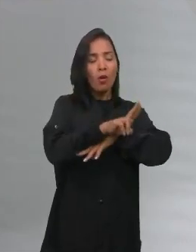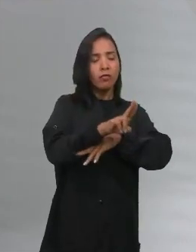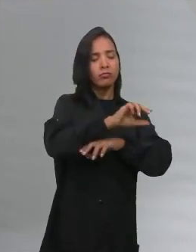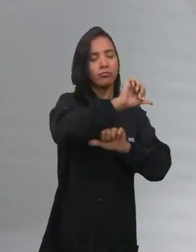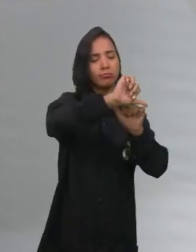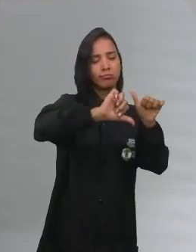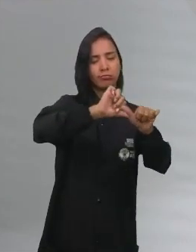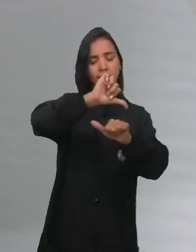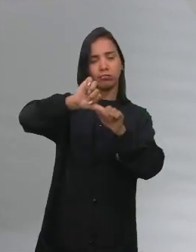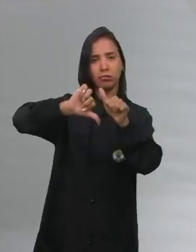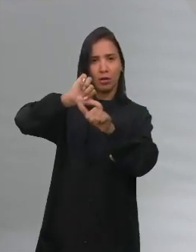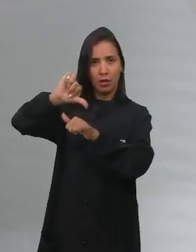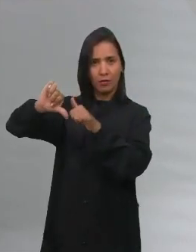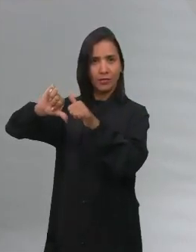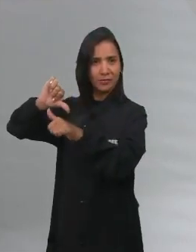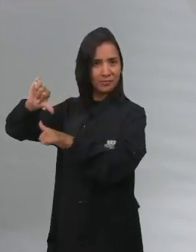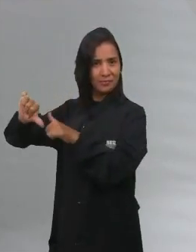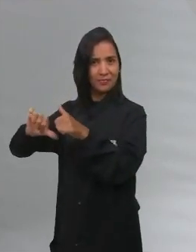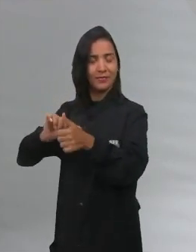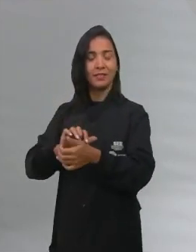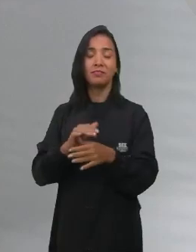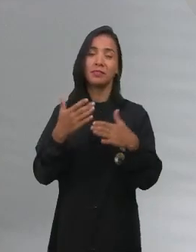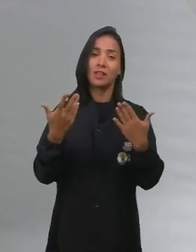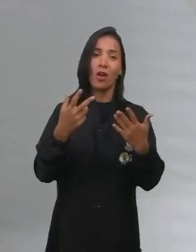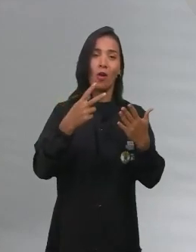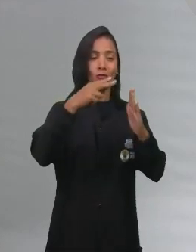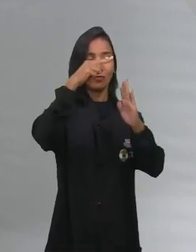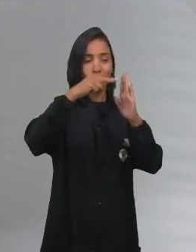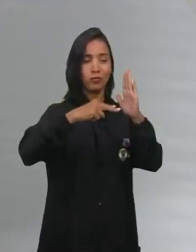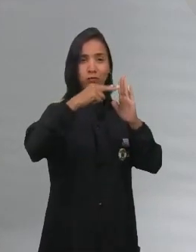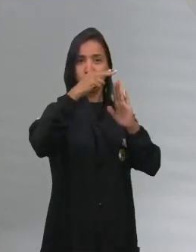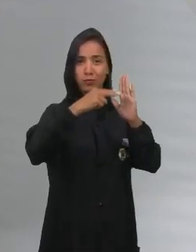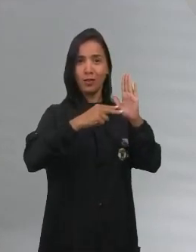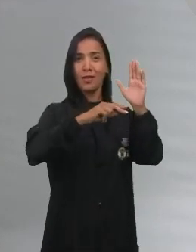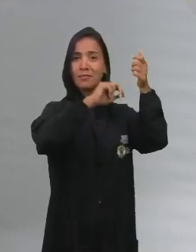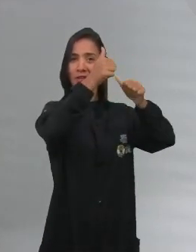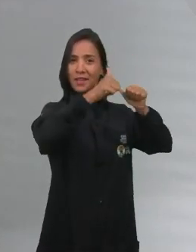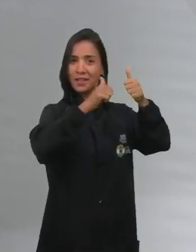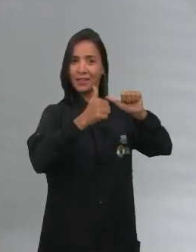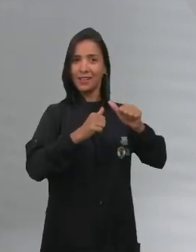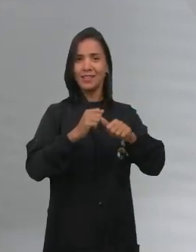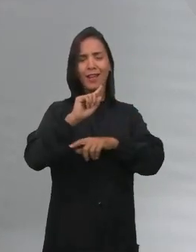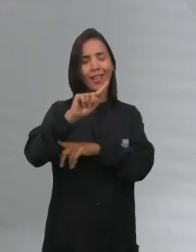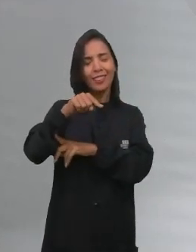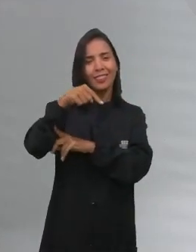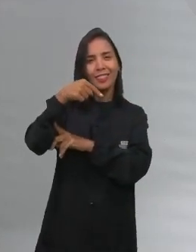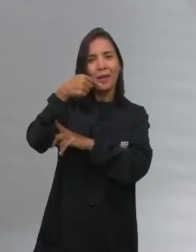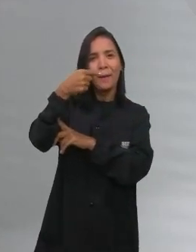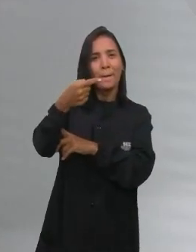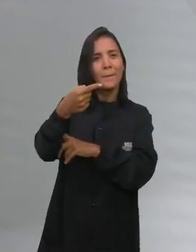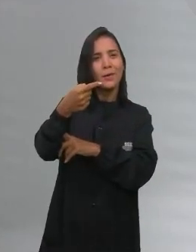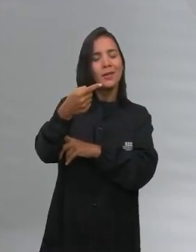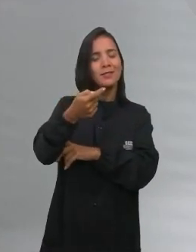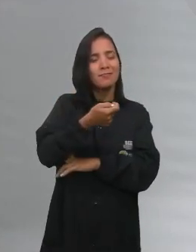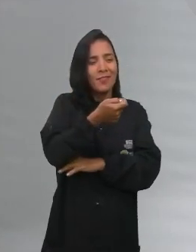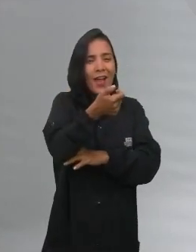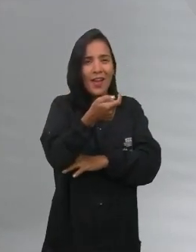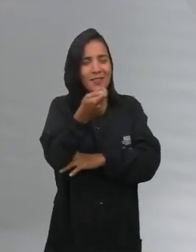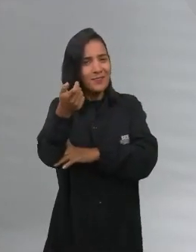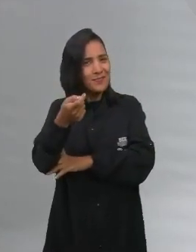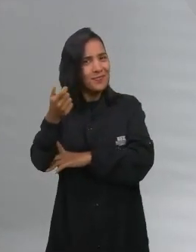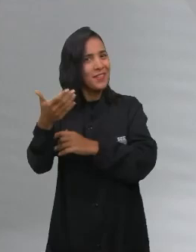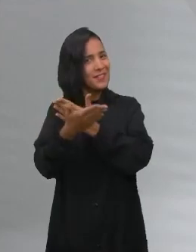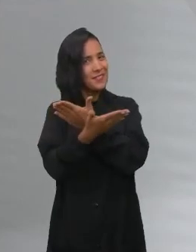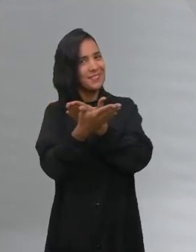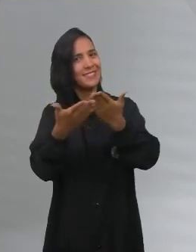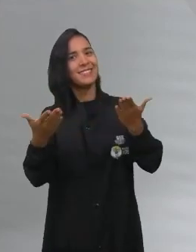e ganhando novas formas, tá? Então, a gente vai analisar agora, fazer a leitura, em seguida eu vou trazer algumas dicas para vocês e